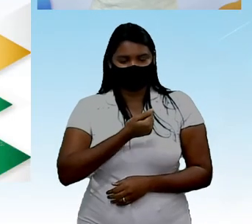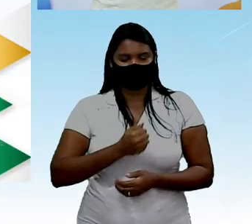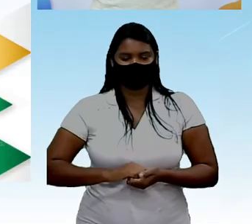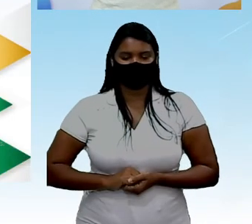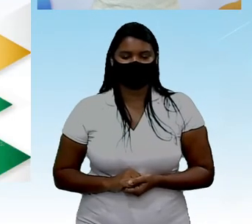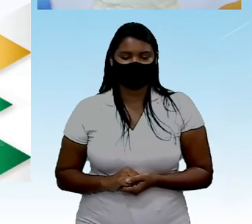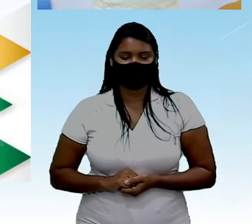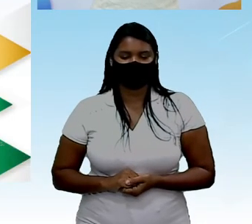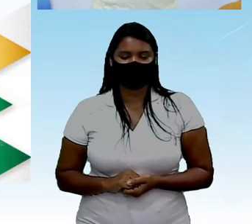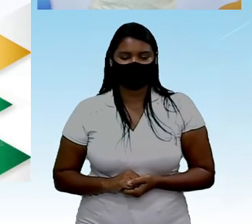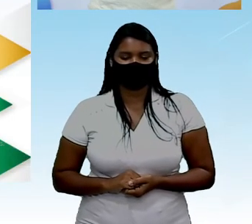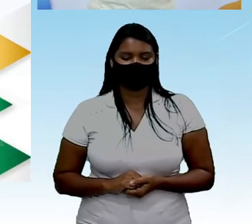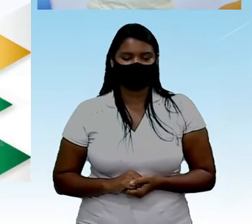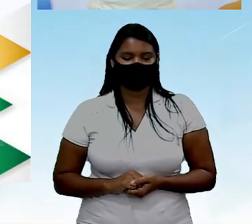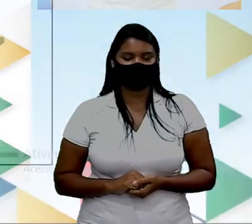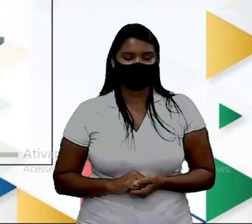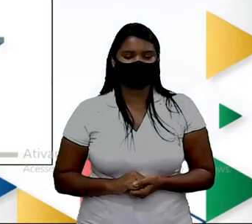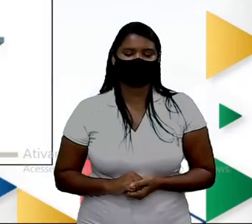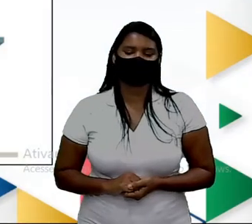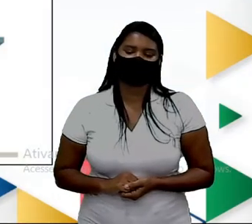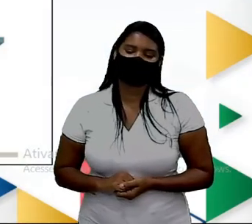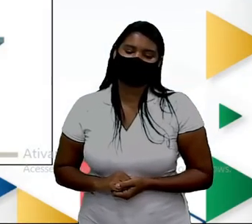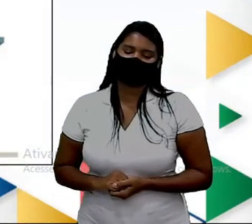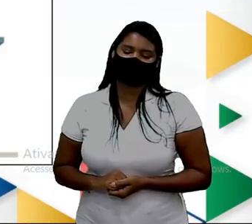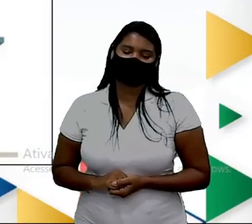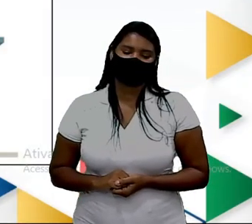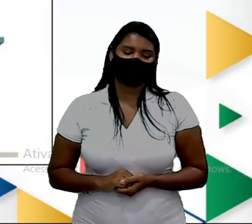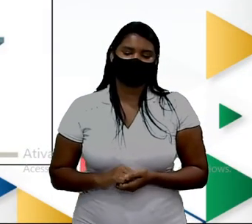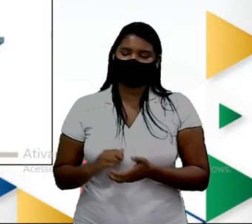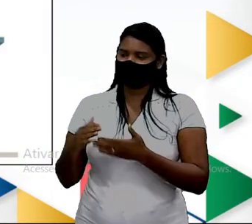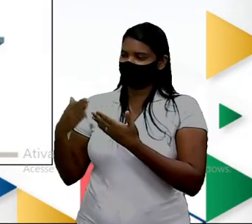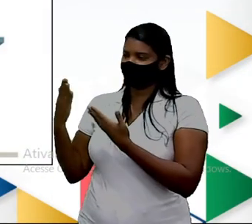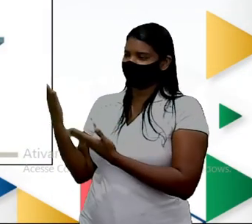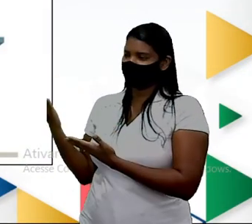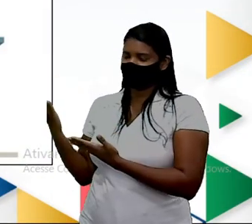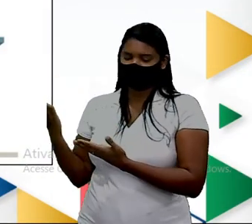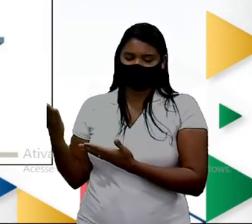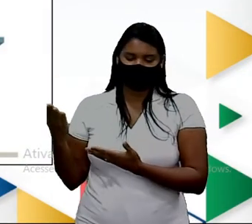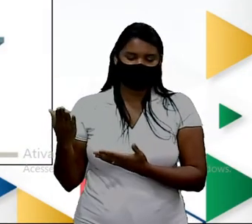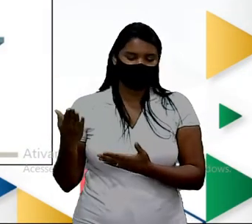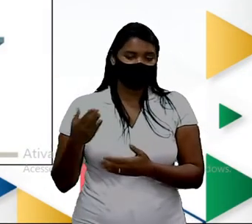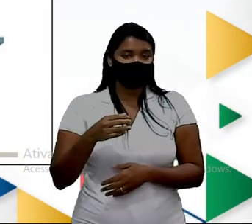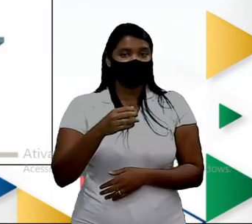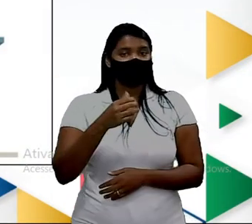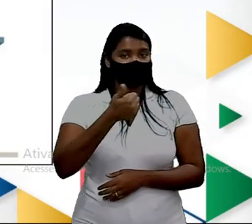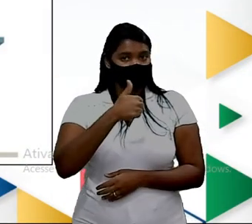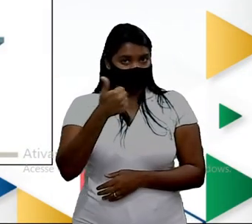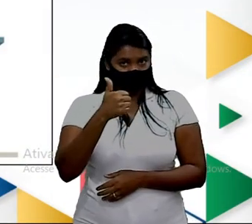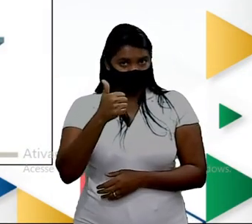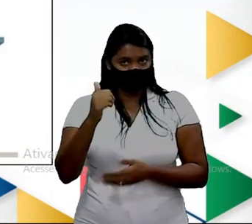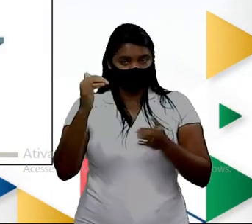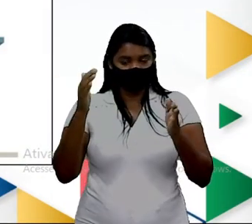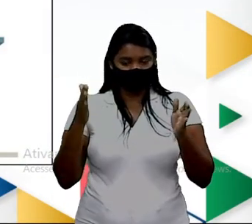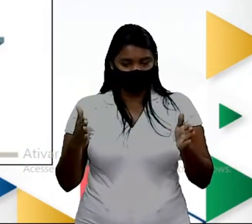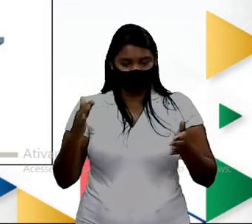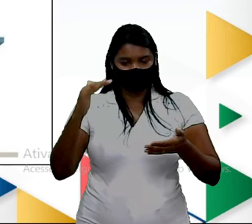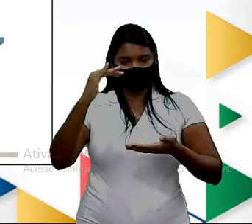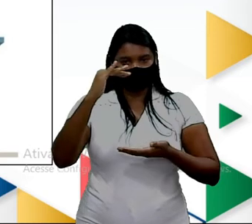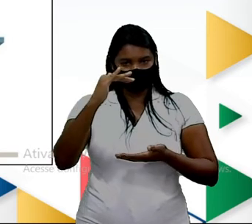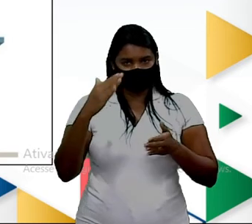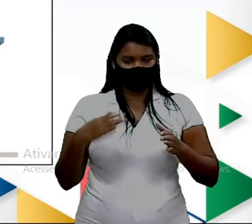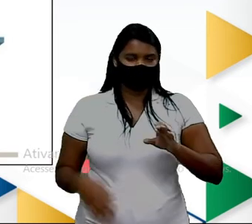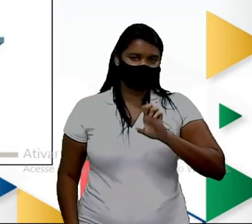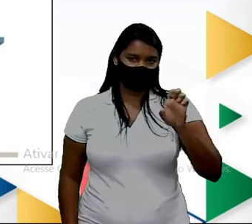Vamos lá? Vamos lá. Tem duas... né? Tem 5, 6, 7, 8, 9, 10, 11 caixas do lado de cá. Eu estou contando